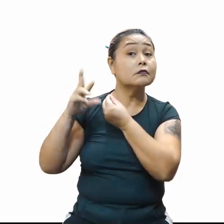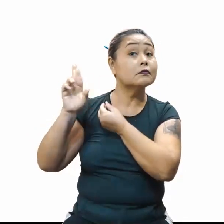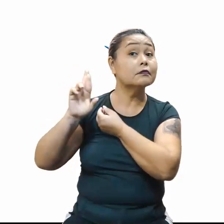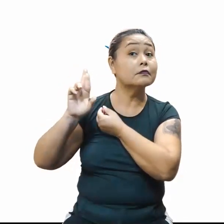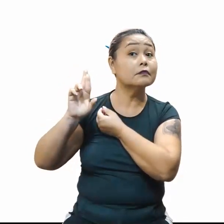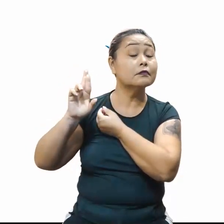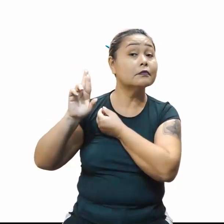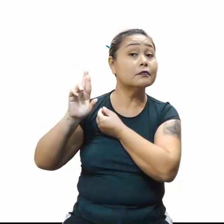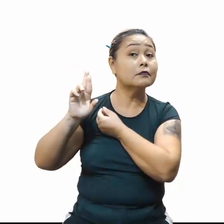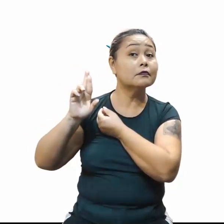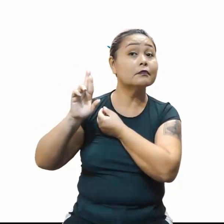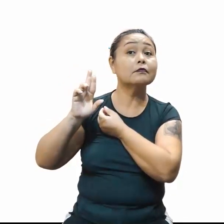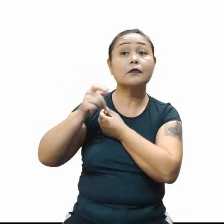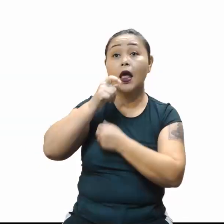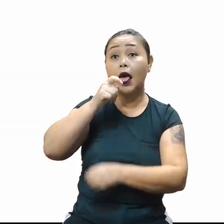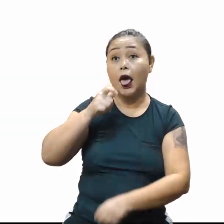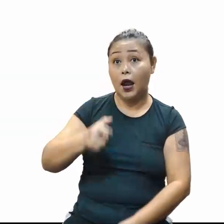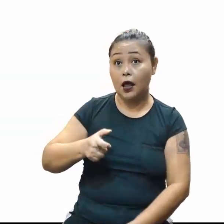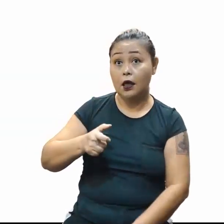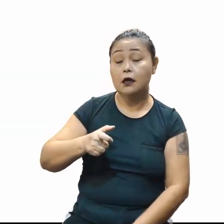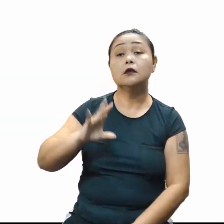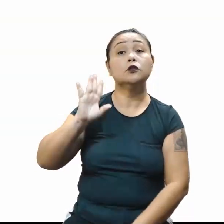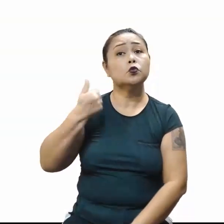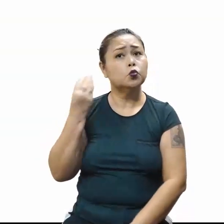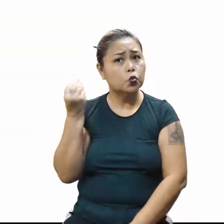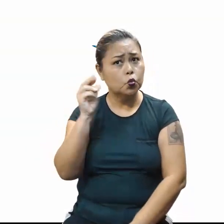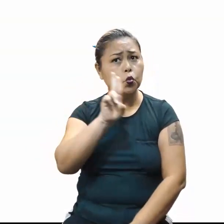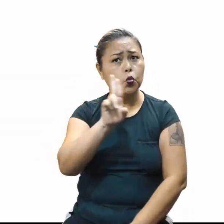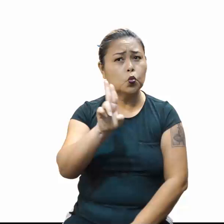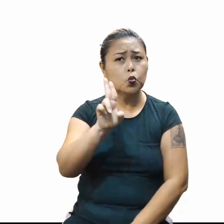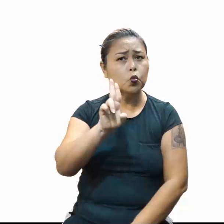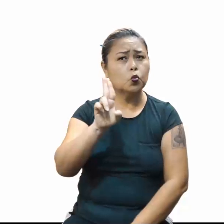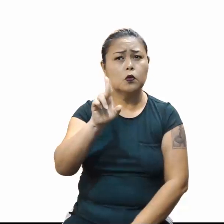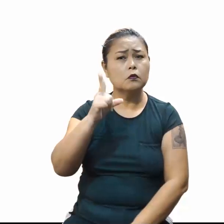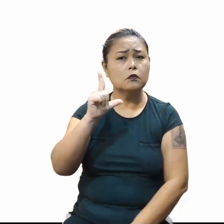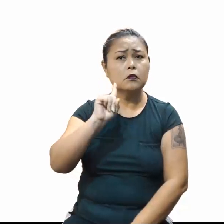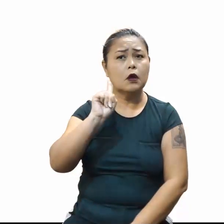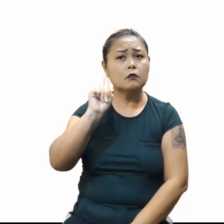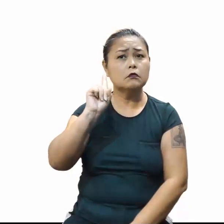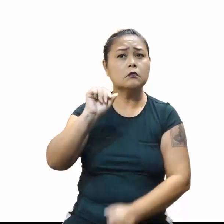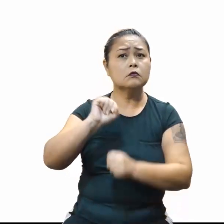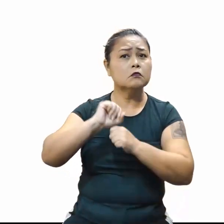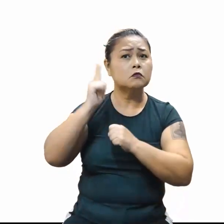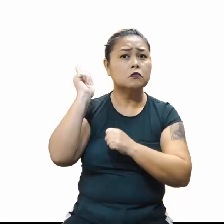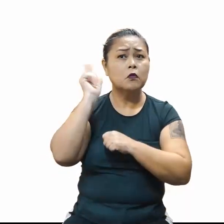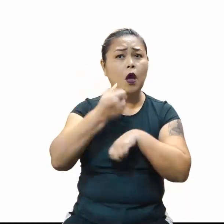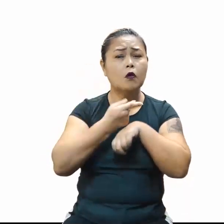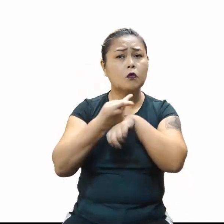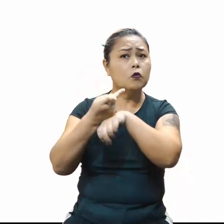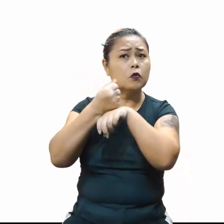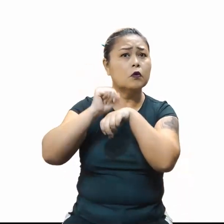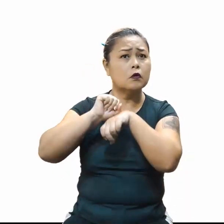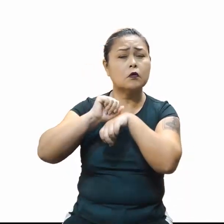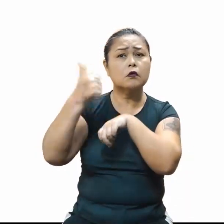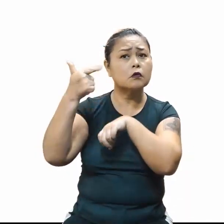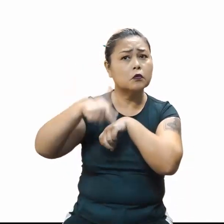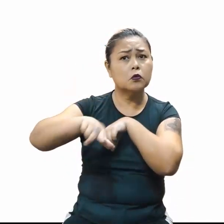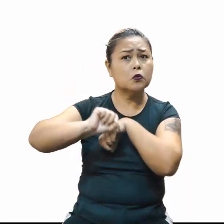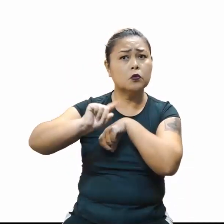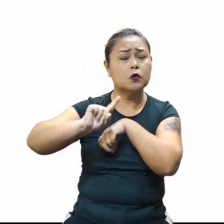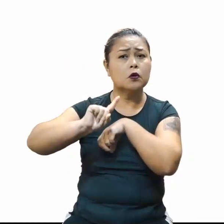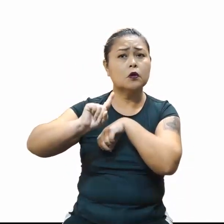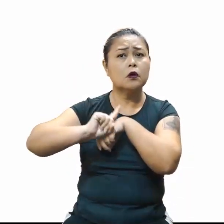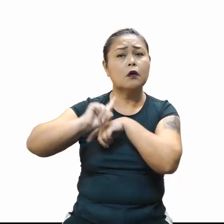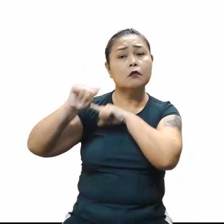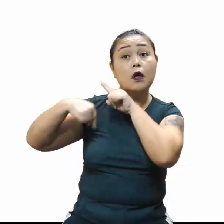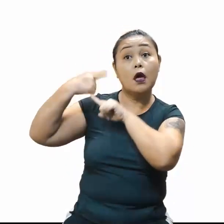quem? Albert Einstein. Já tinha indicado ele não tinha vencido o Prêmio Nobel da Paz. E acredito que ele não vai vencer novamente por ele ter